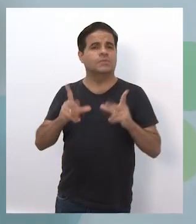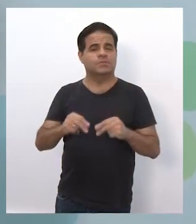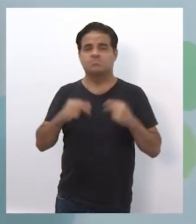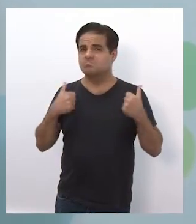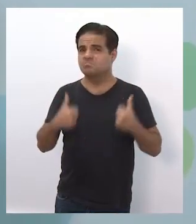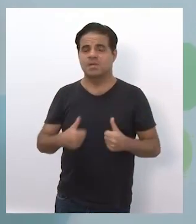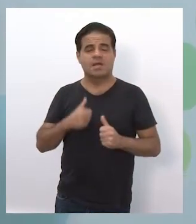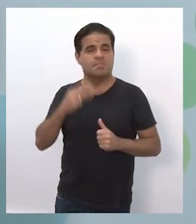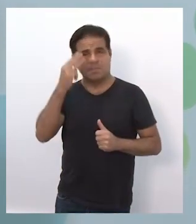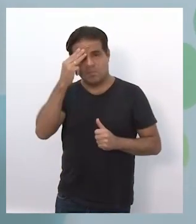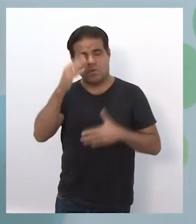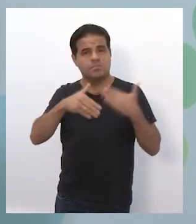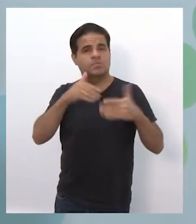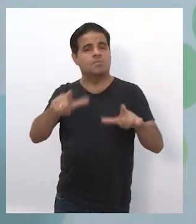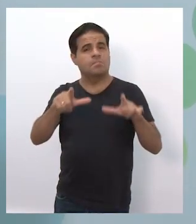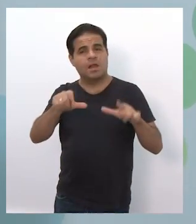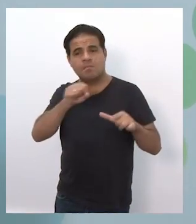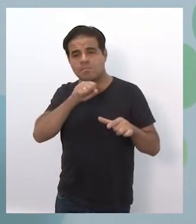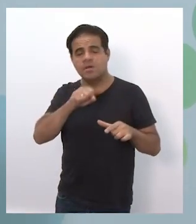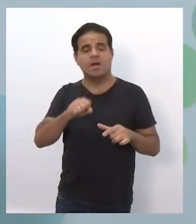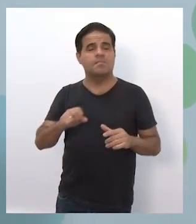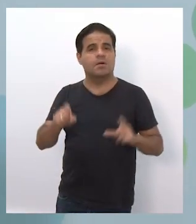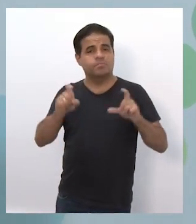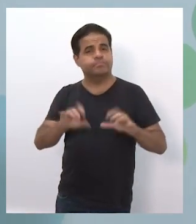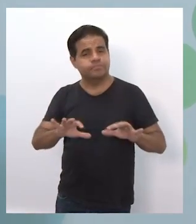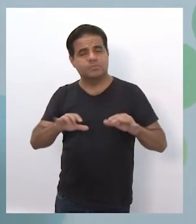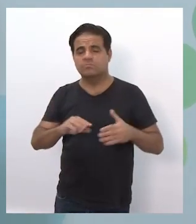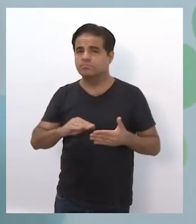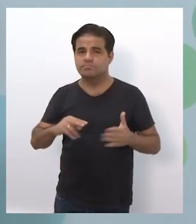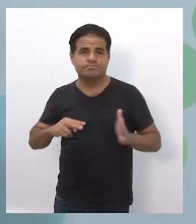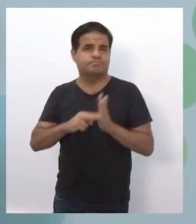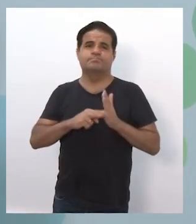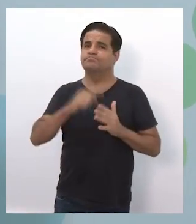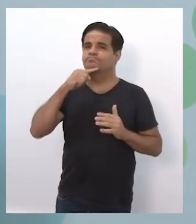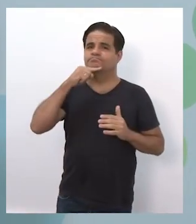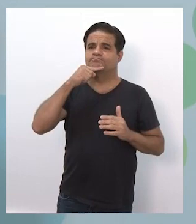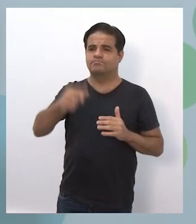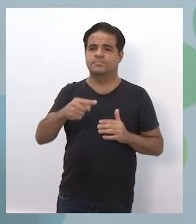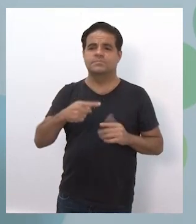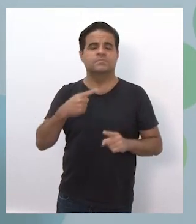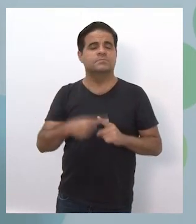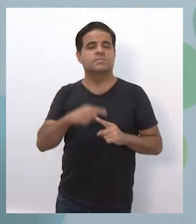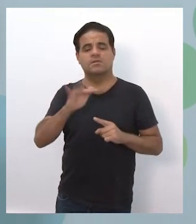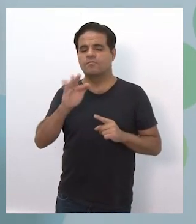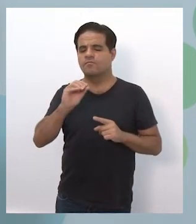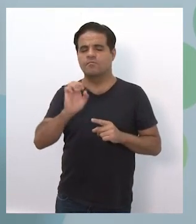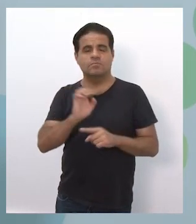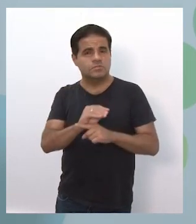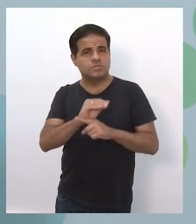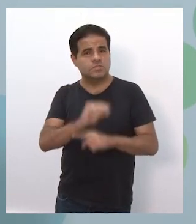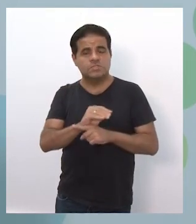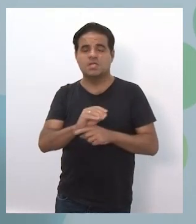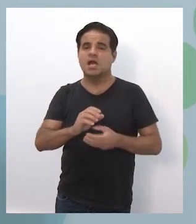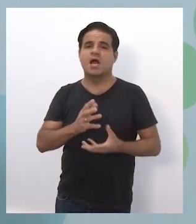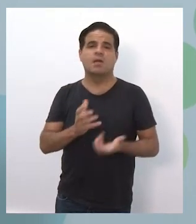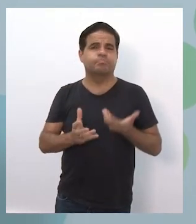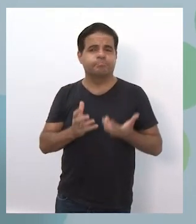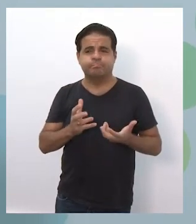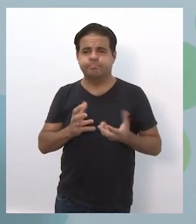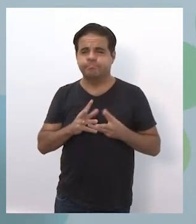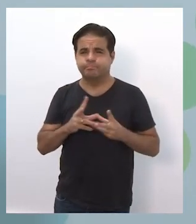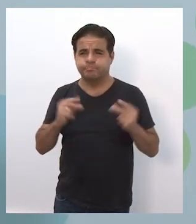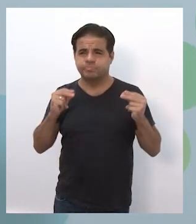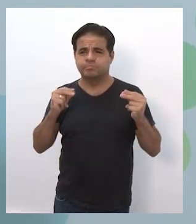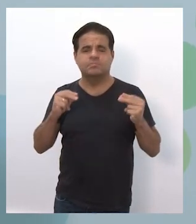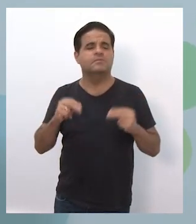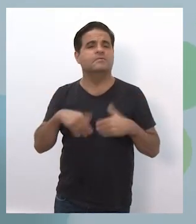o processador, a placa-mãe, só que o computador não liga. Por que não está ligando? Porque a fonte de alimentação queimou. E acontece bastante